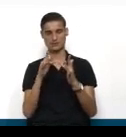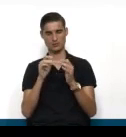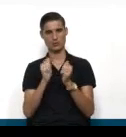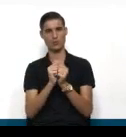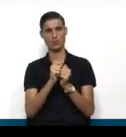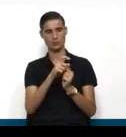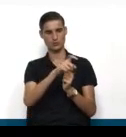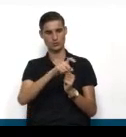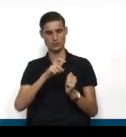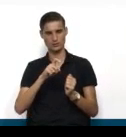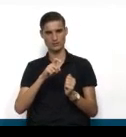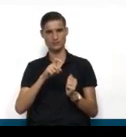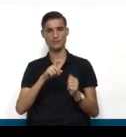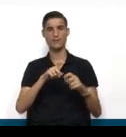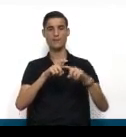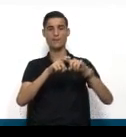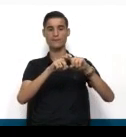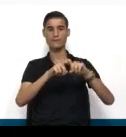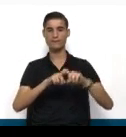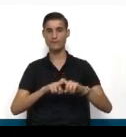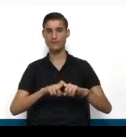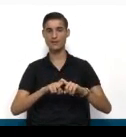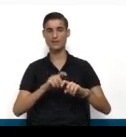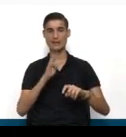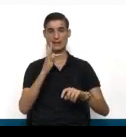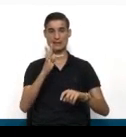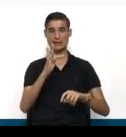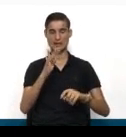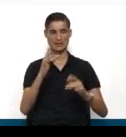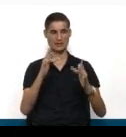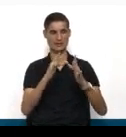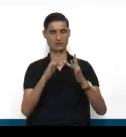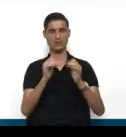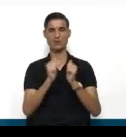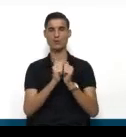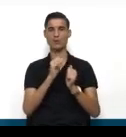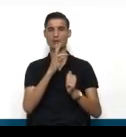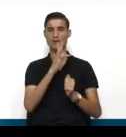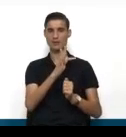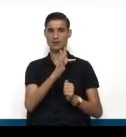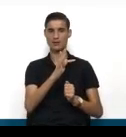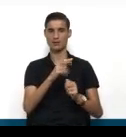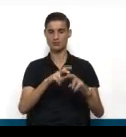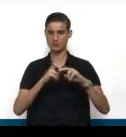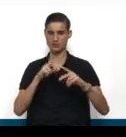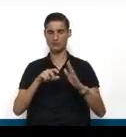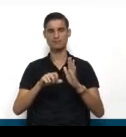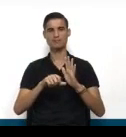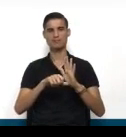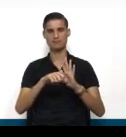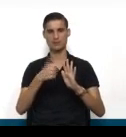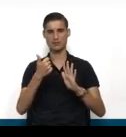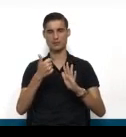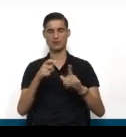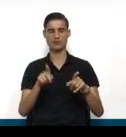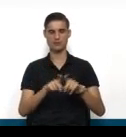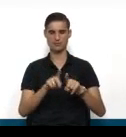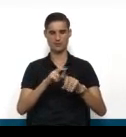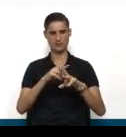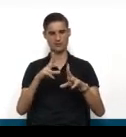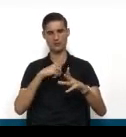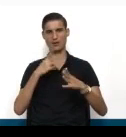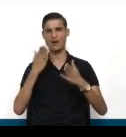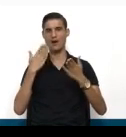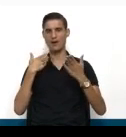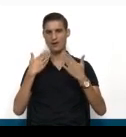x vezes t em relação a t. Então, essa é a primeira condição. Assim como no caso da equação